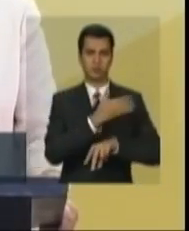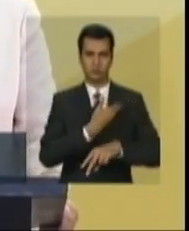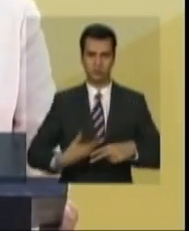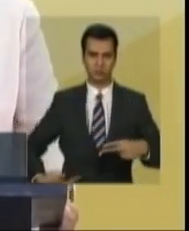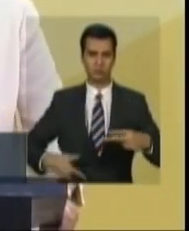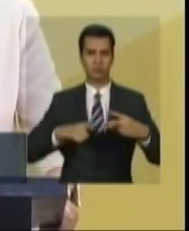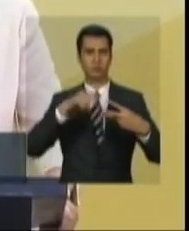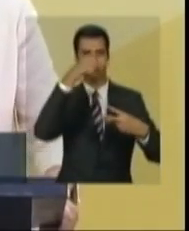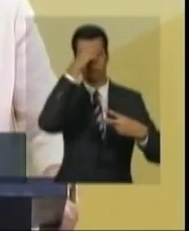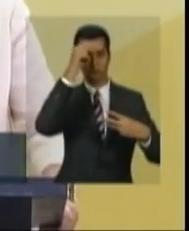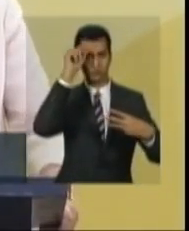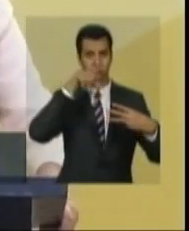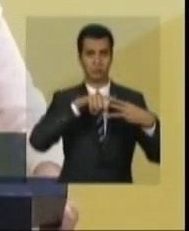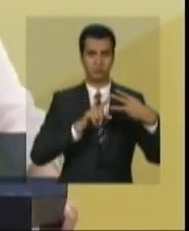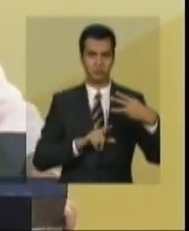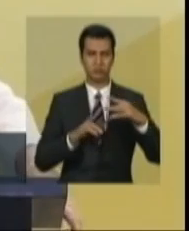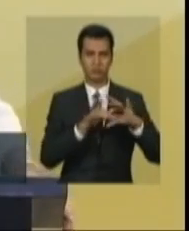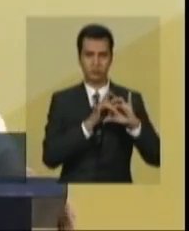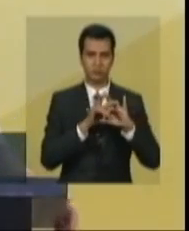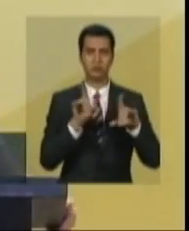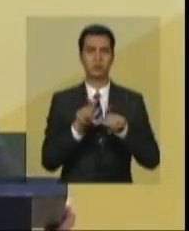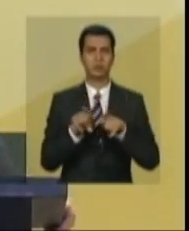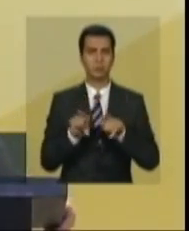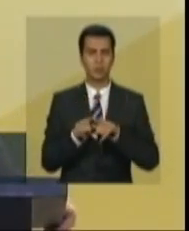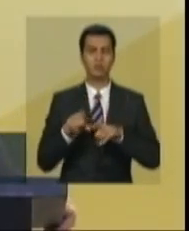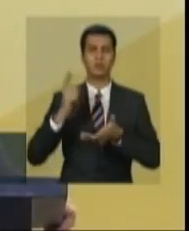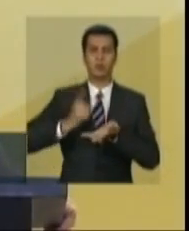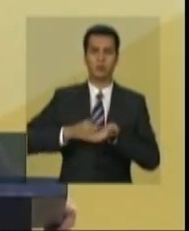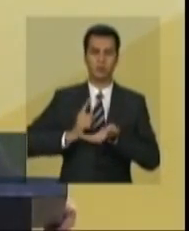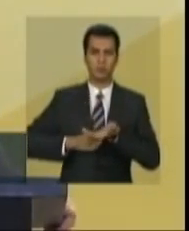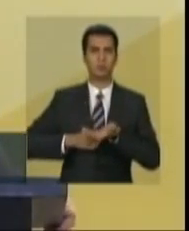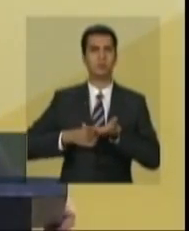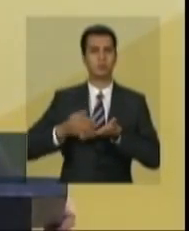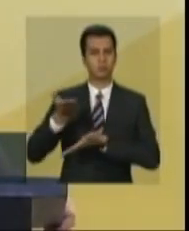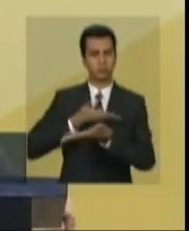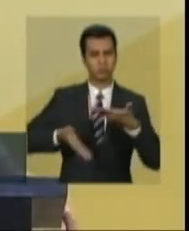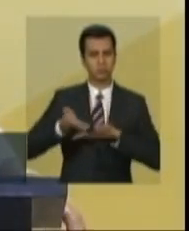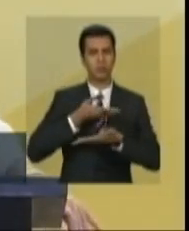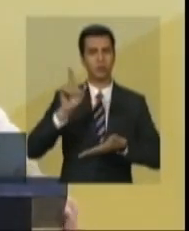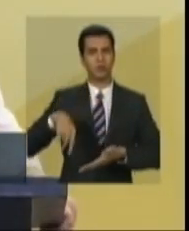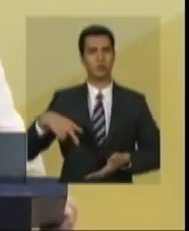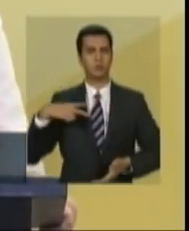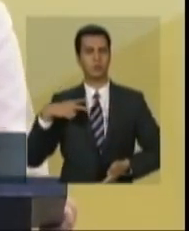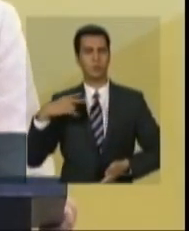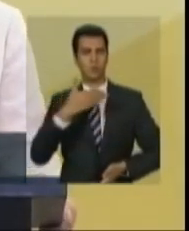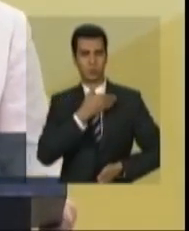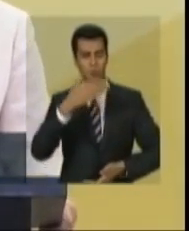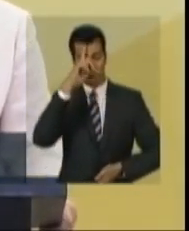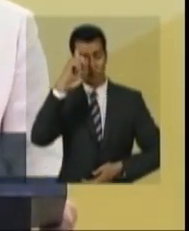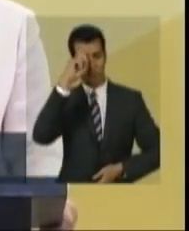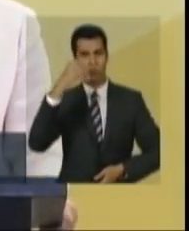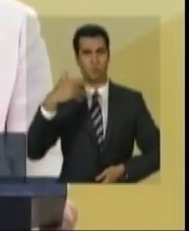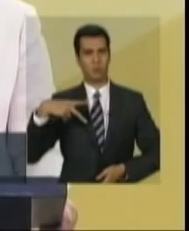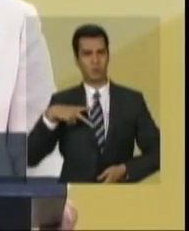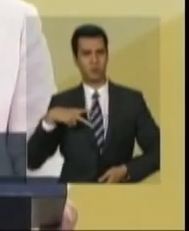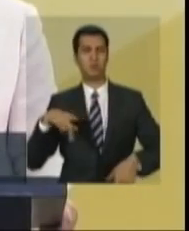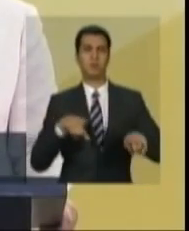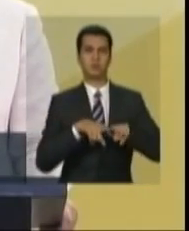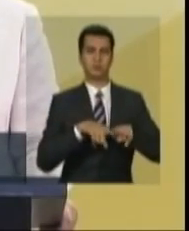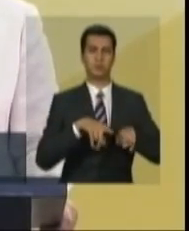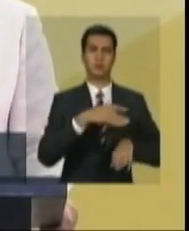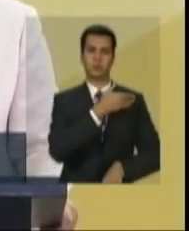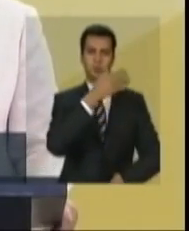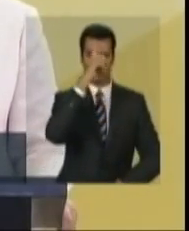de parceria entre hospitais públicos e privados, em busca da gestão e